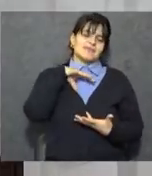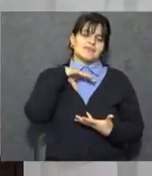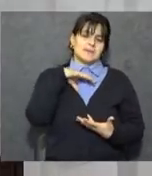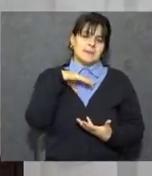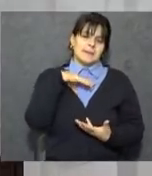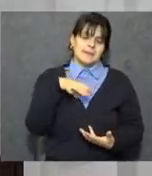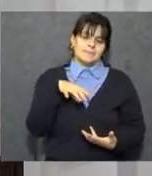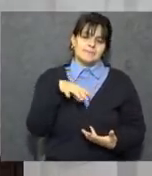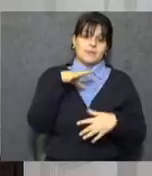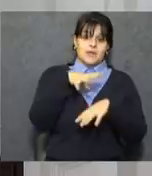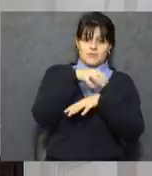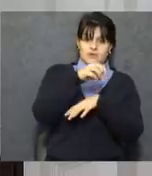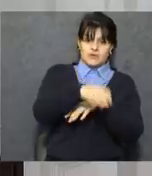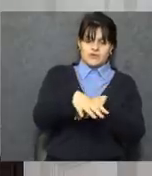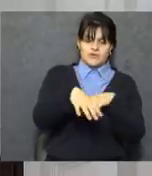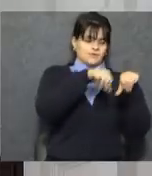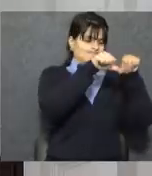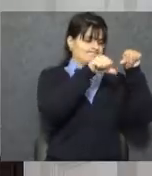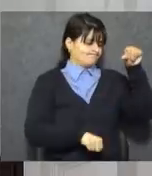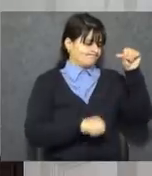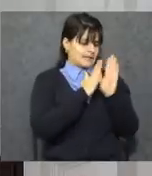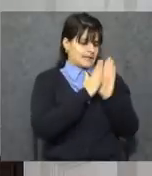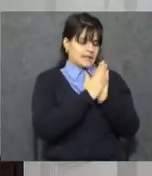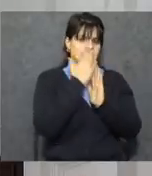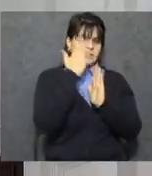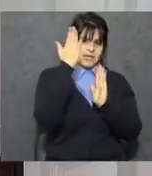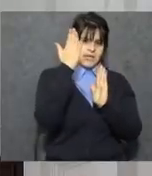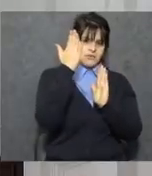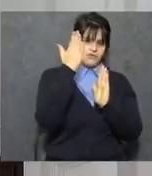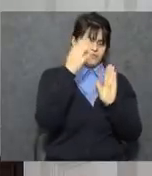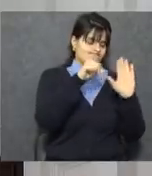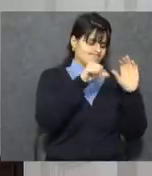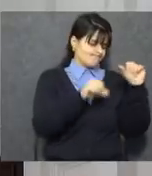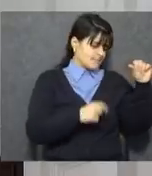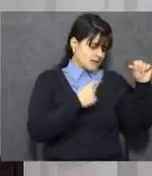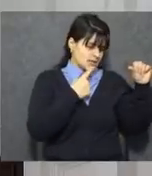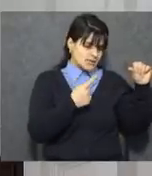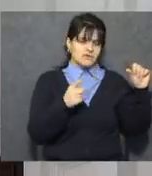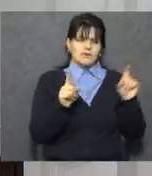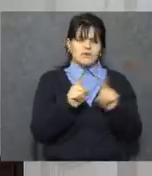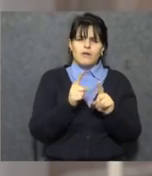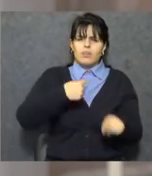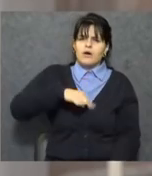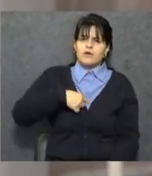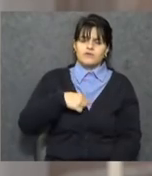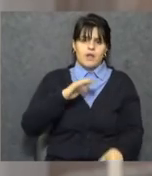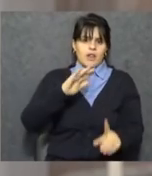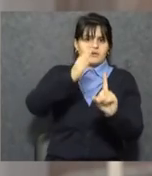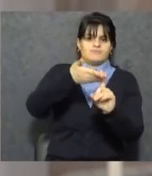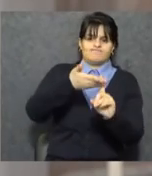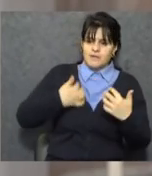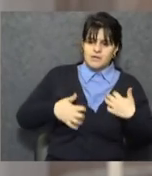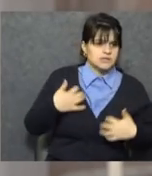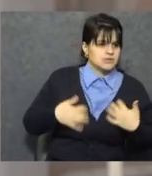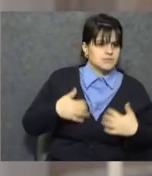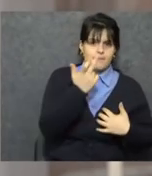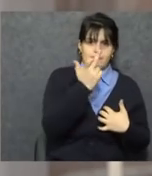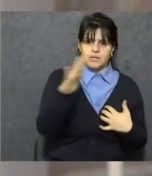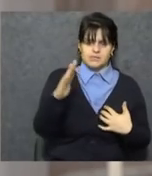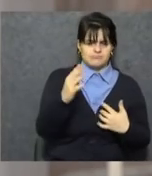Por isso, a palavra de Deus vem dizer-nos que não estamos condenados ao desespero, pois Deus não nos